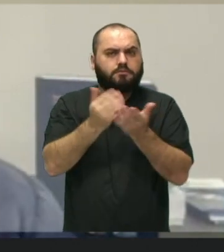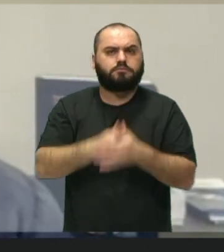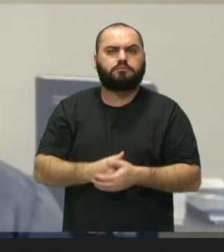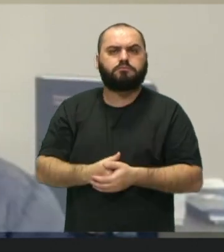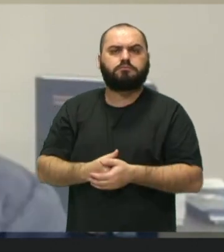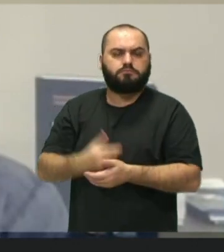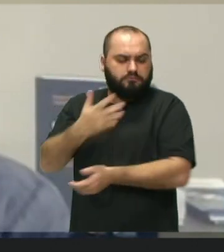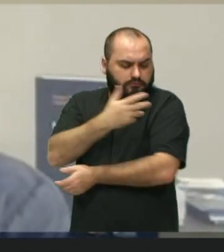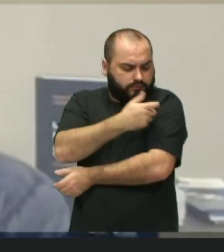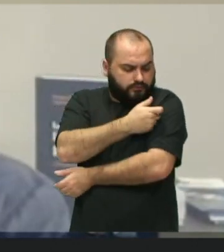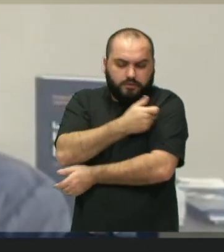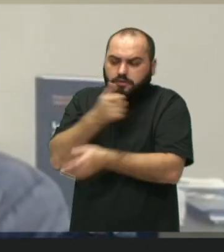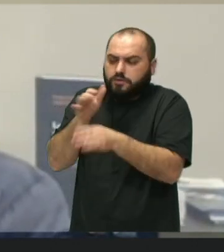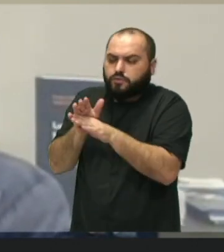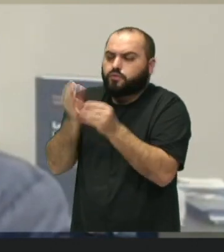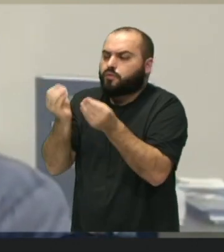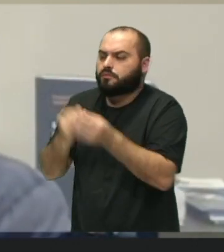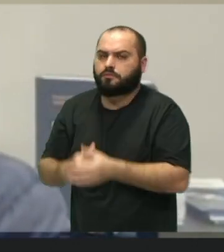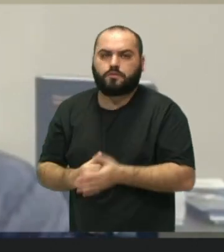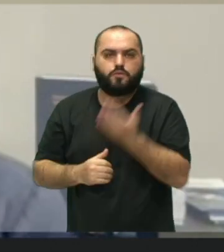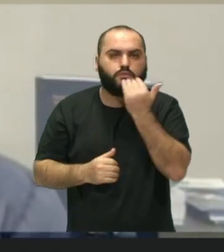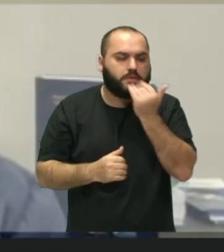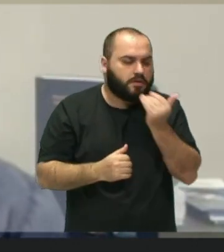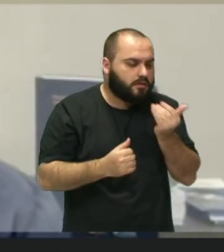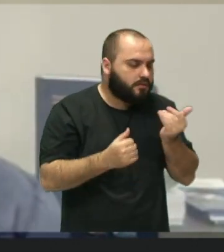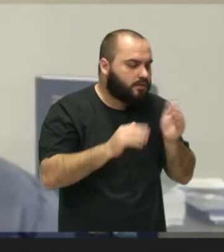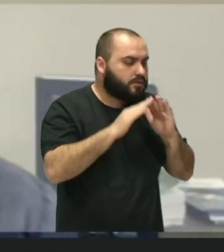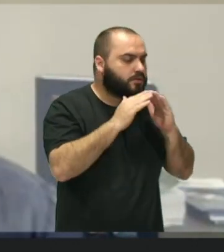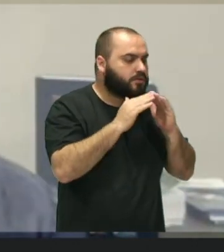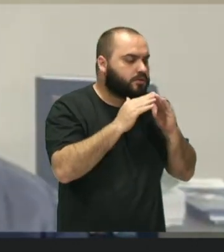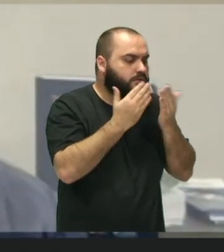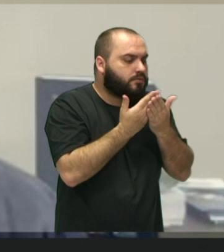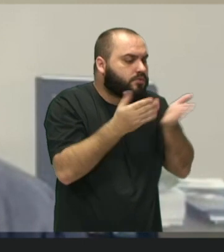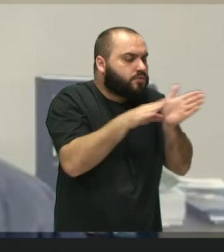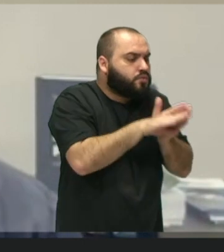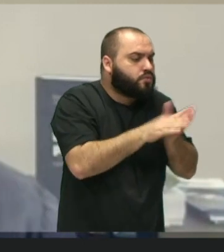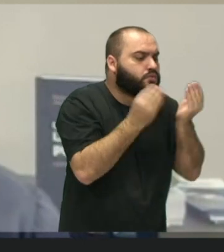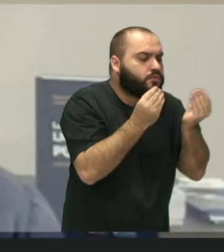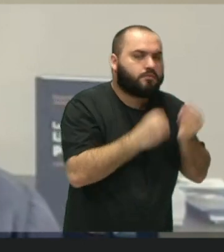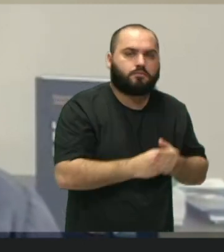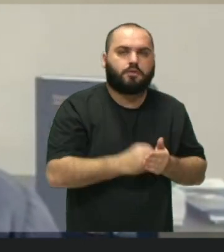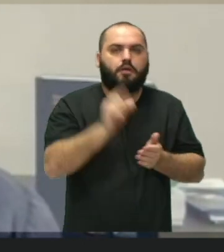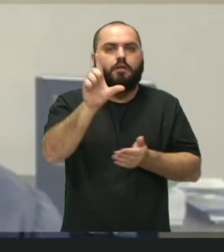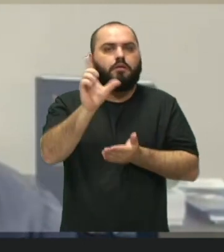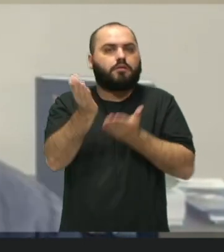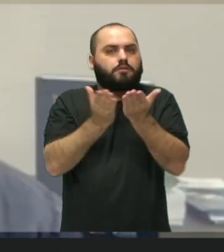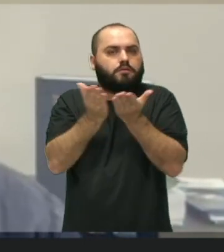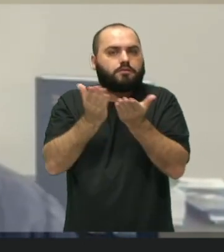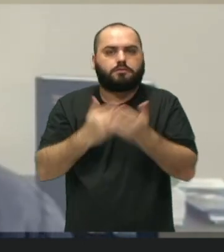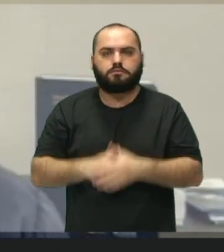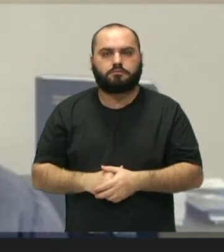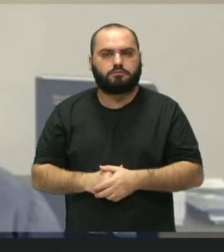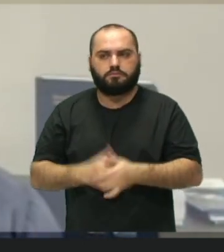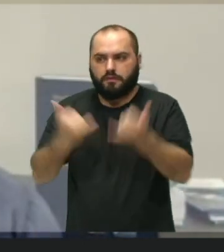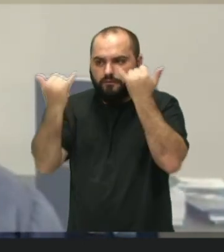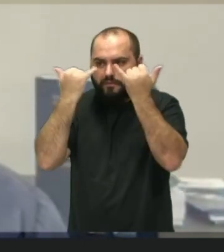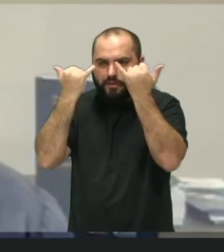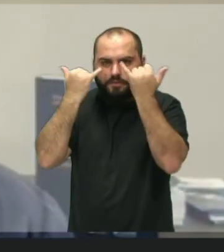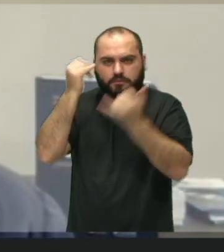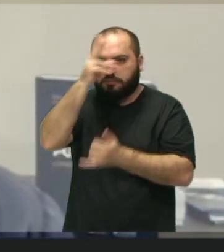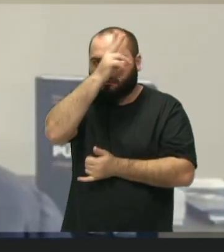que chegou aquele alimento naquela mesa daquela criança numa escola? Tudo isso são as licitações, são dados públicos, são